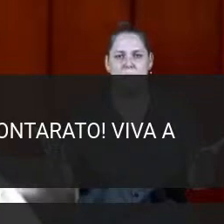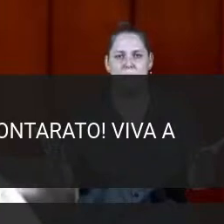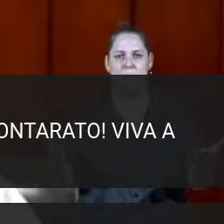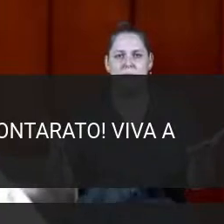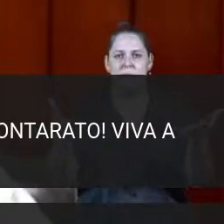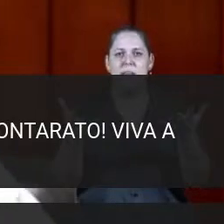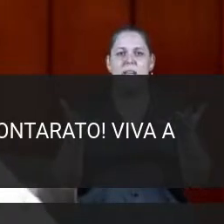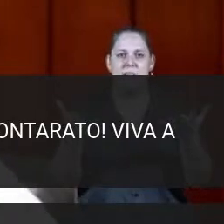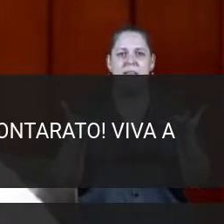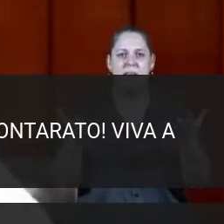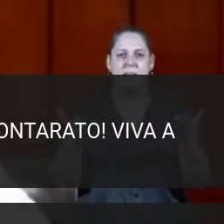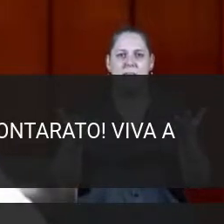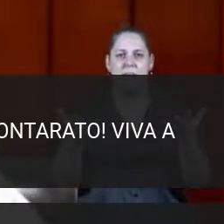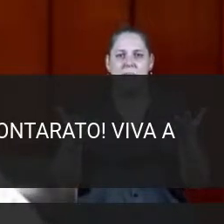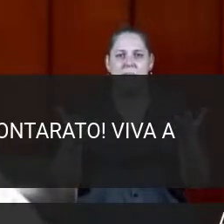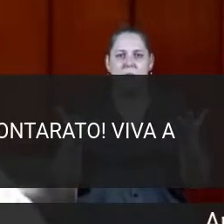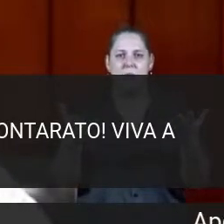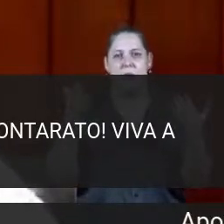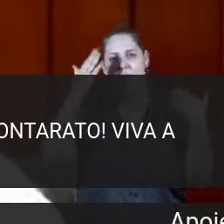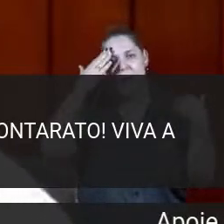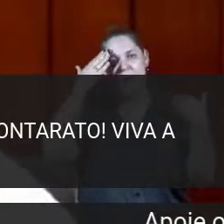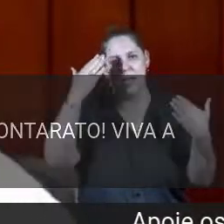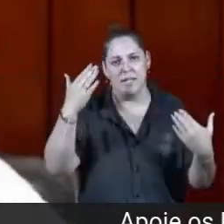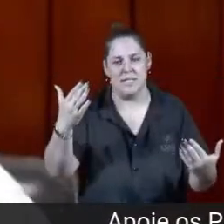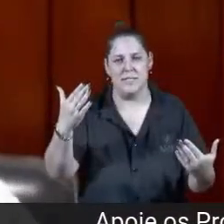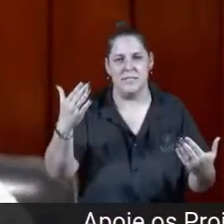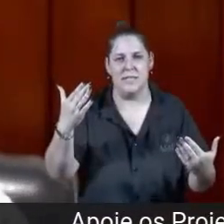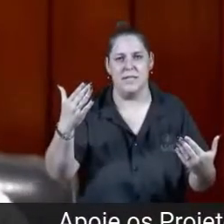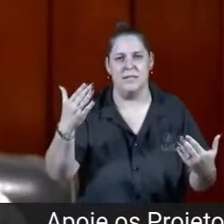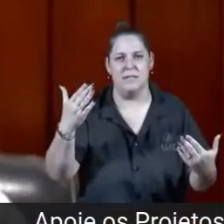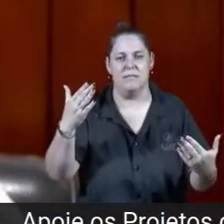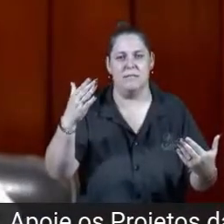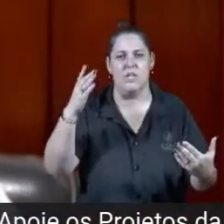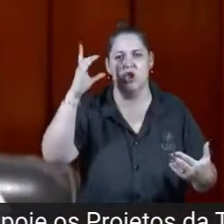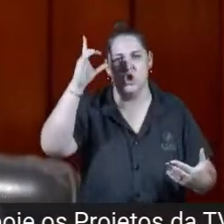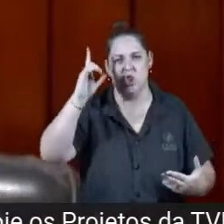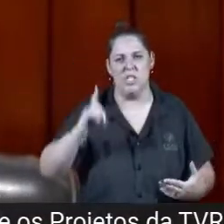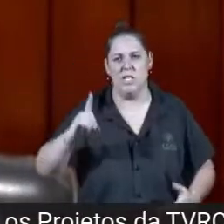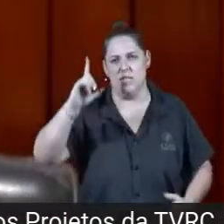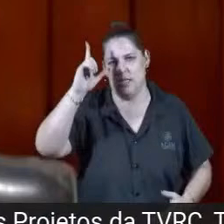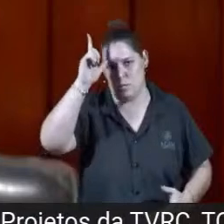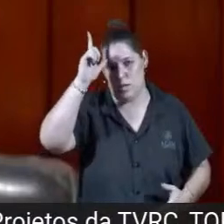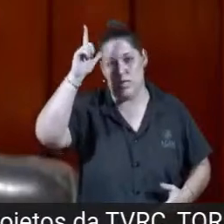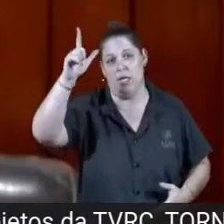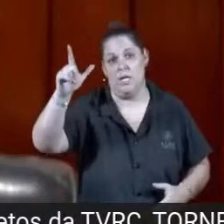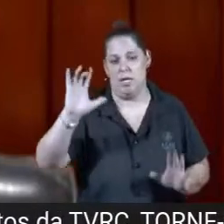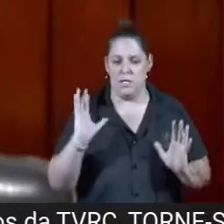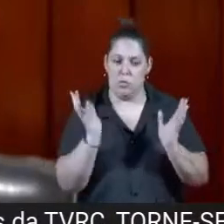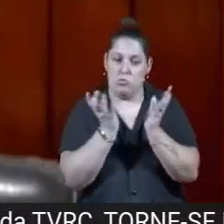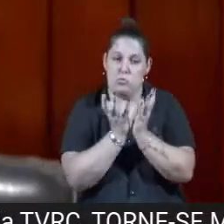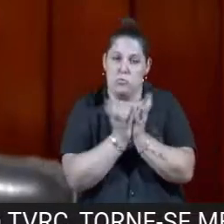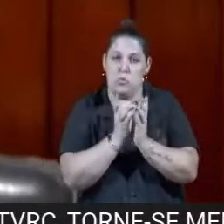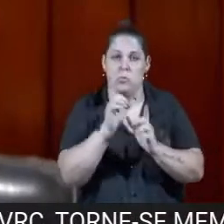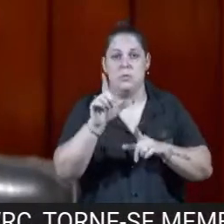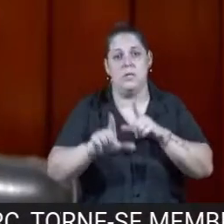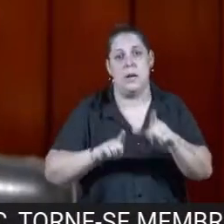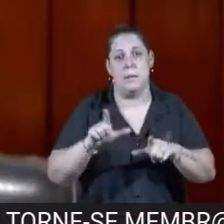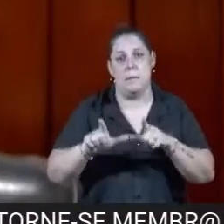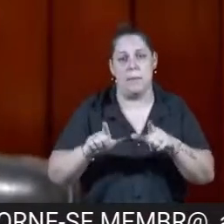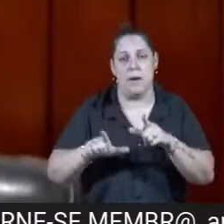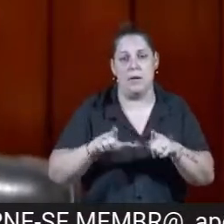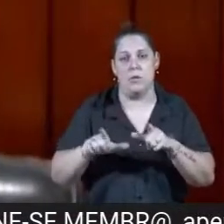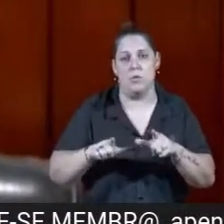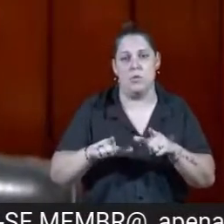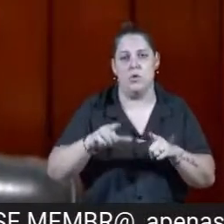Quero cumprimentar a nossa direção do Partido dos Trabalhadores do Estado,